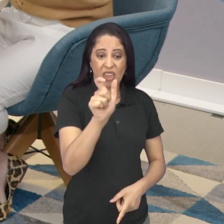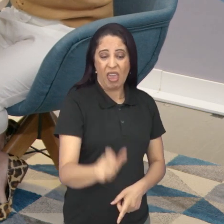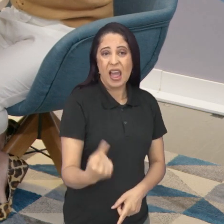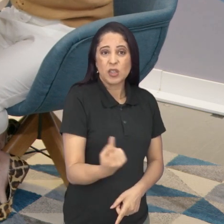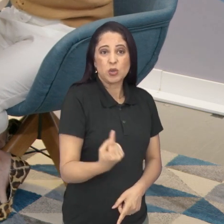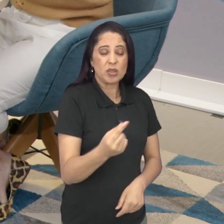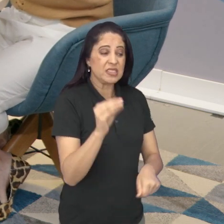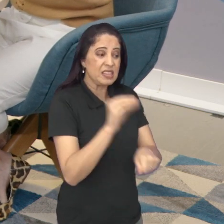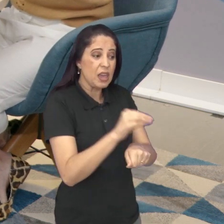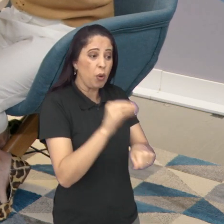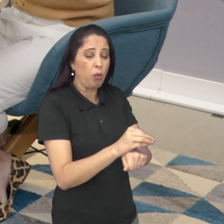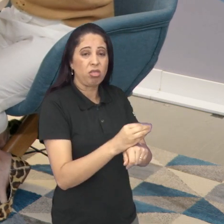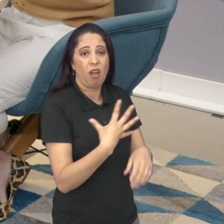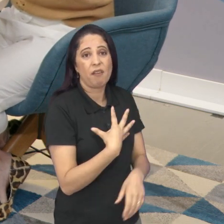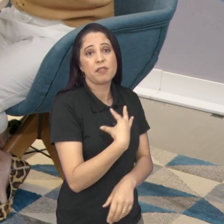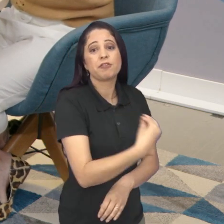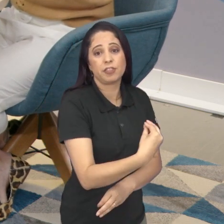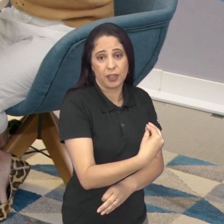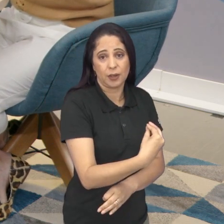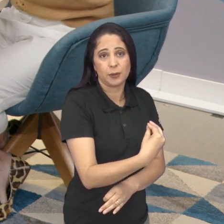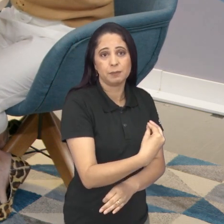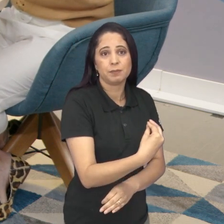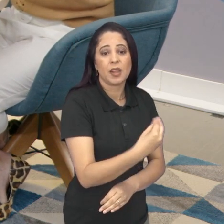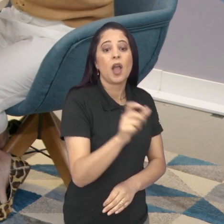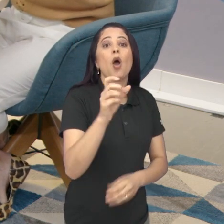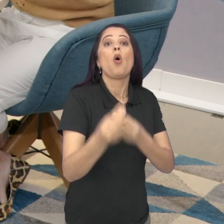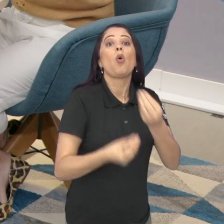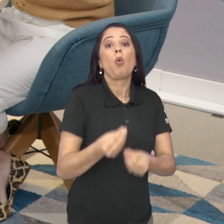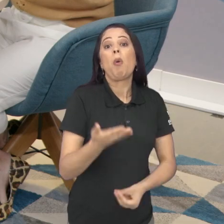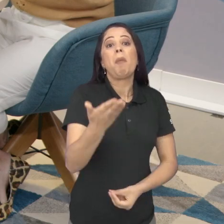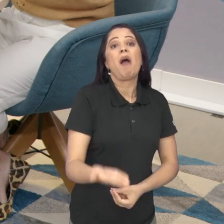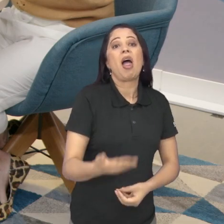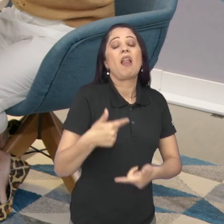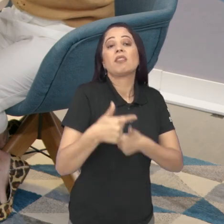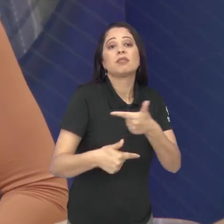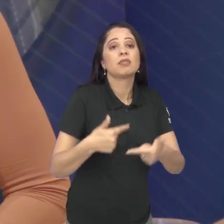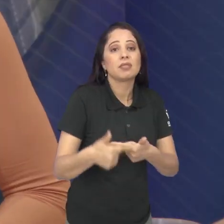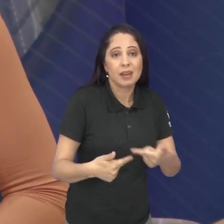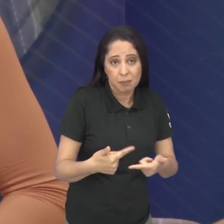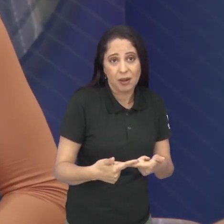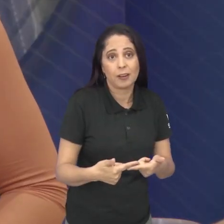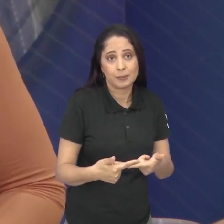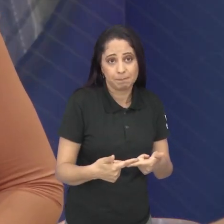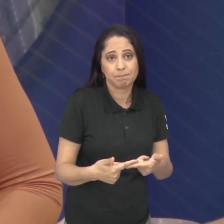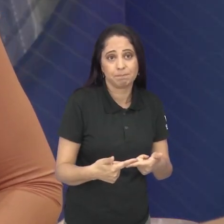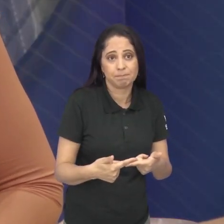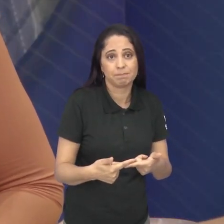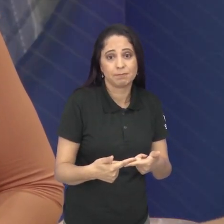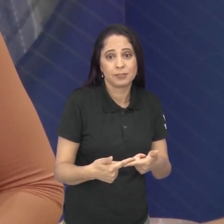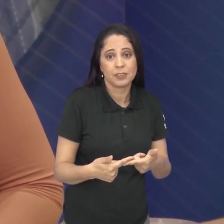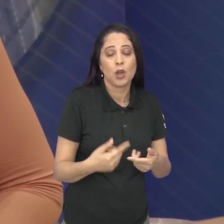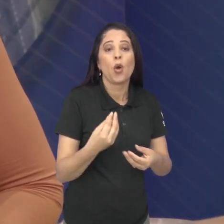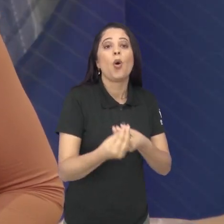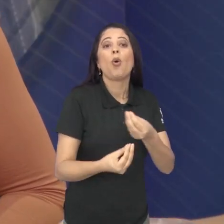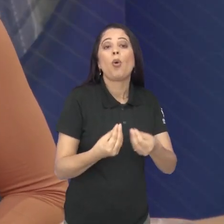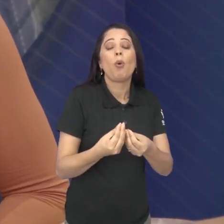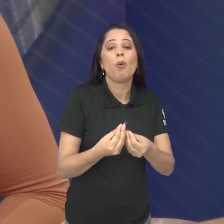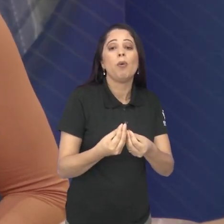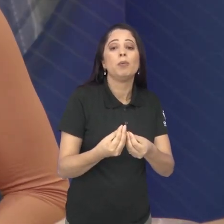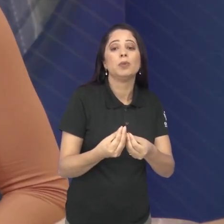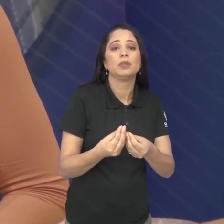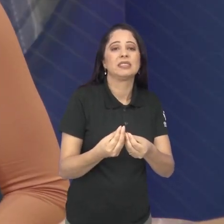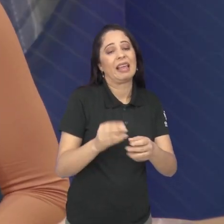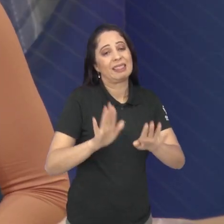ela vive muitas vezes em função daquilo, né? Como que ela vai trabalhar, dependendo ainda mais de como a